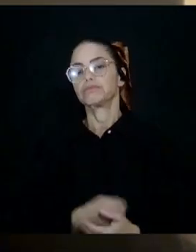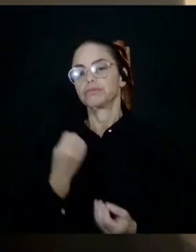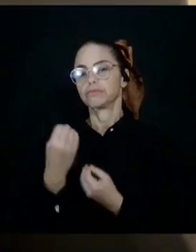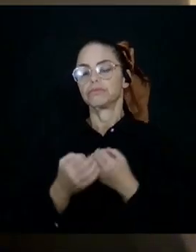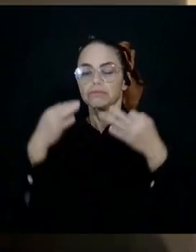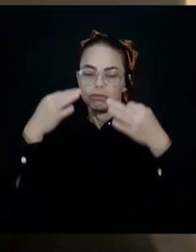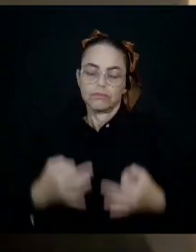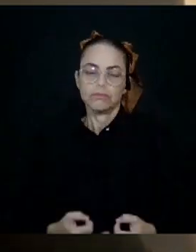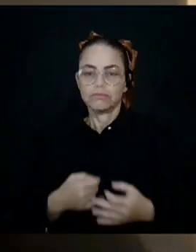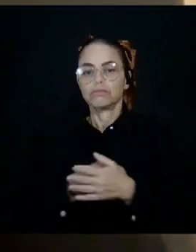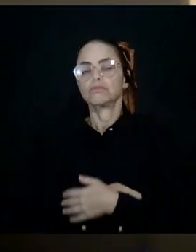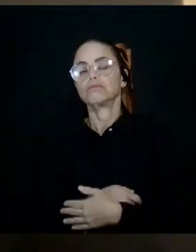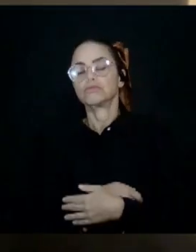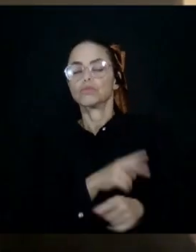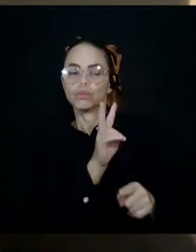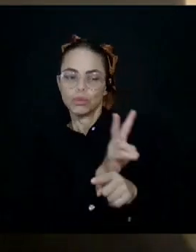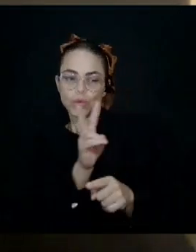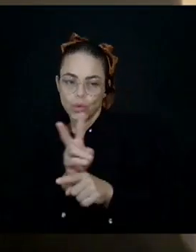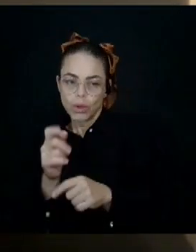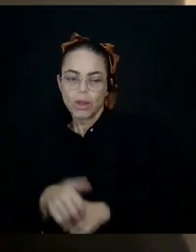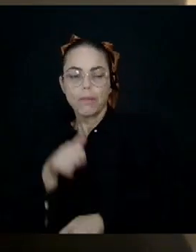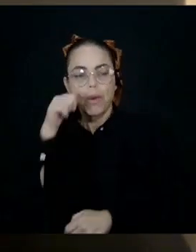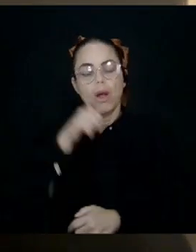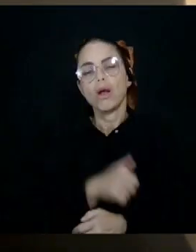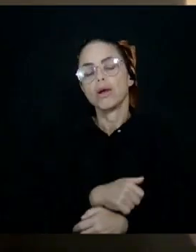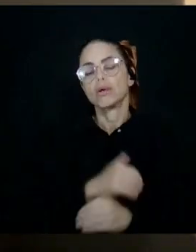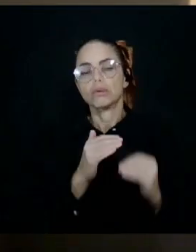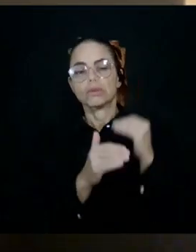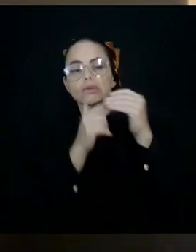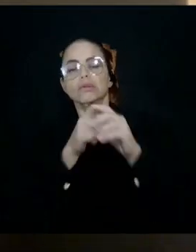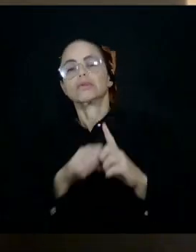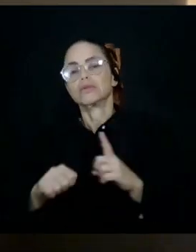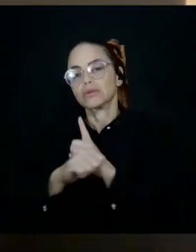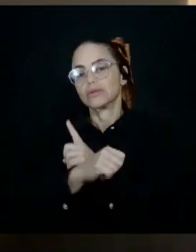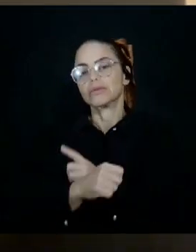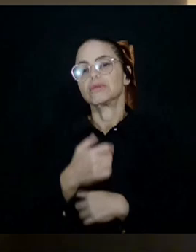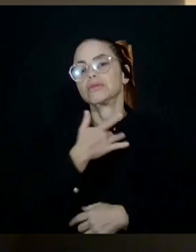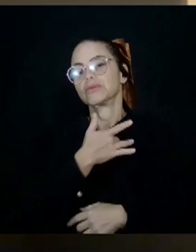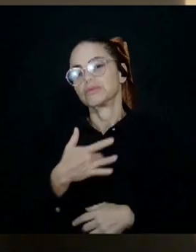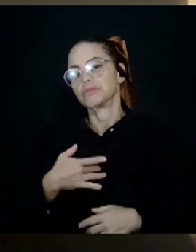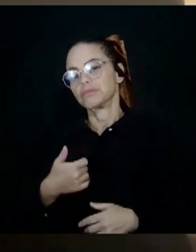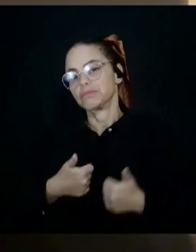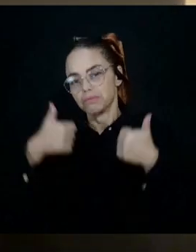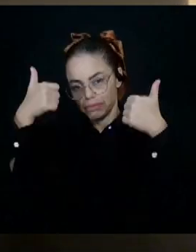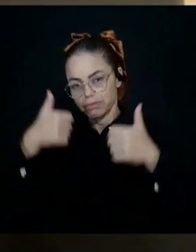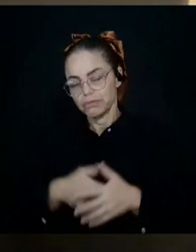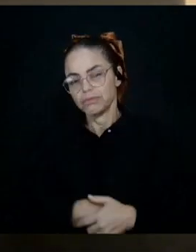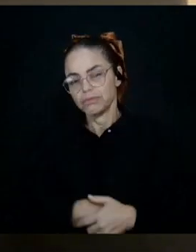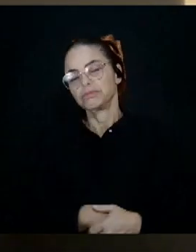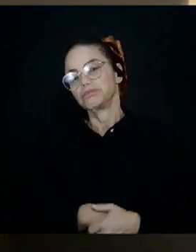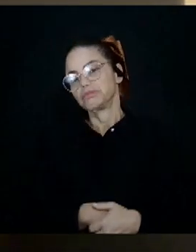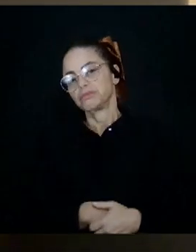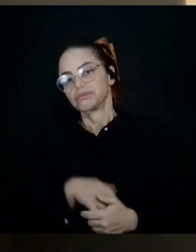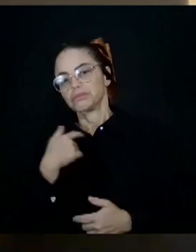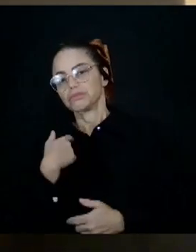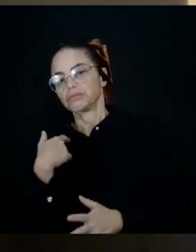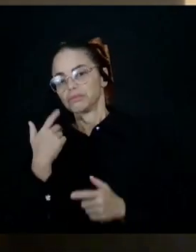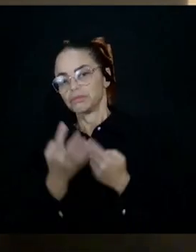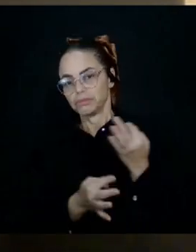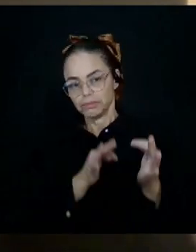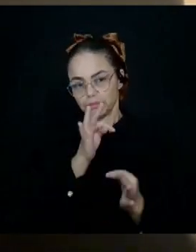uma mulher para que a gente construa uma sociedade mais saudável. Quando essa forma de tratamento é comum para todos,